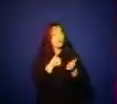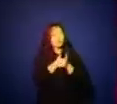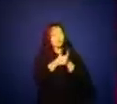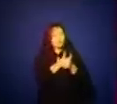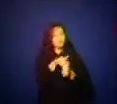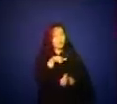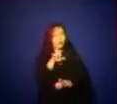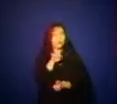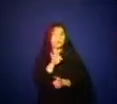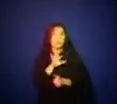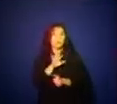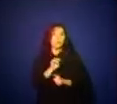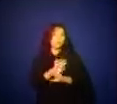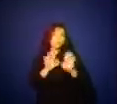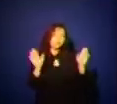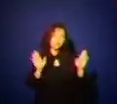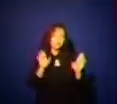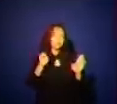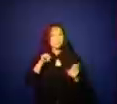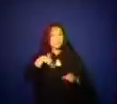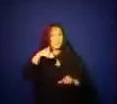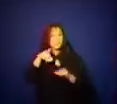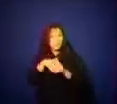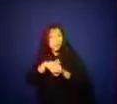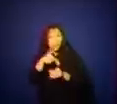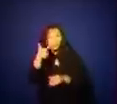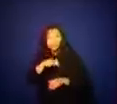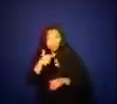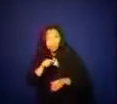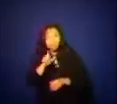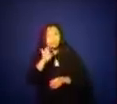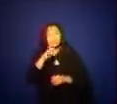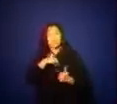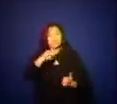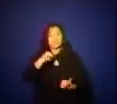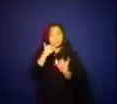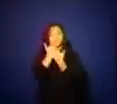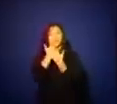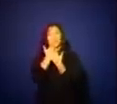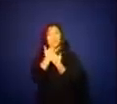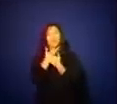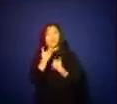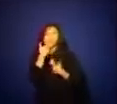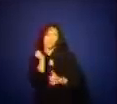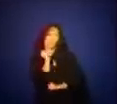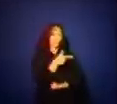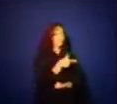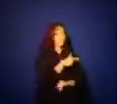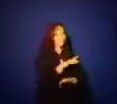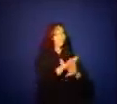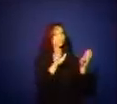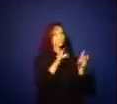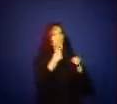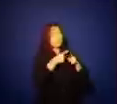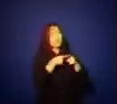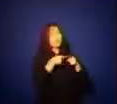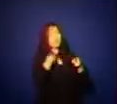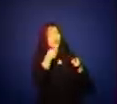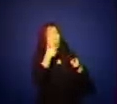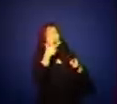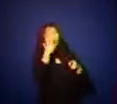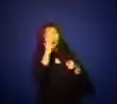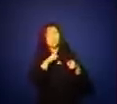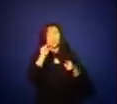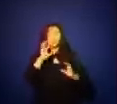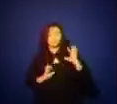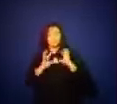e preferiu o banco central não ter voto se é só um assistente técnico eu preferia a outra porque a gente acha que tem um pouquinho de conflito de interesse